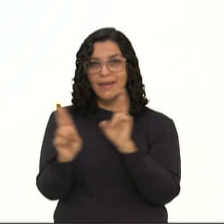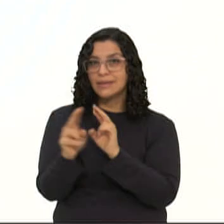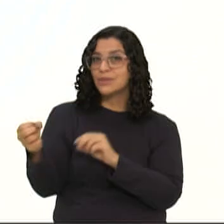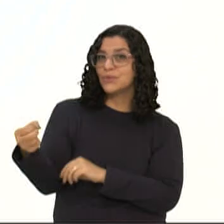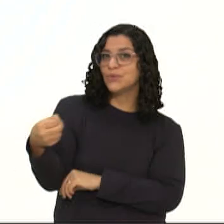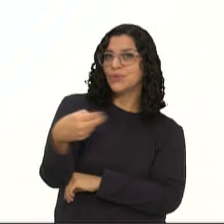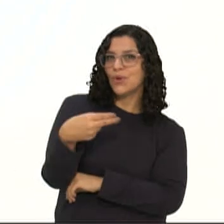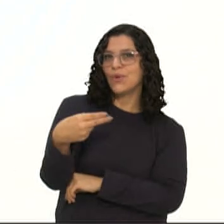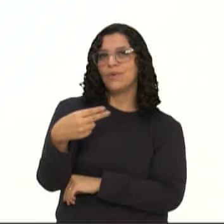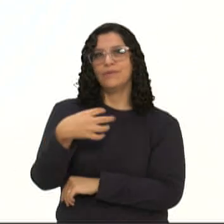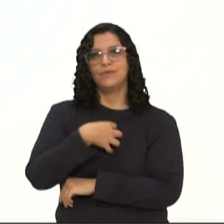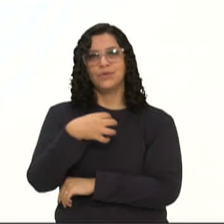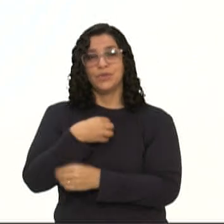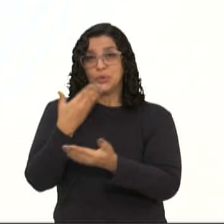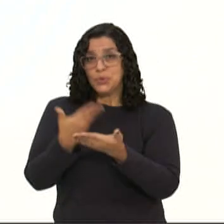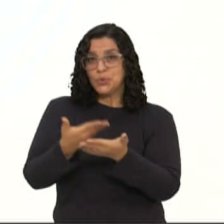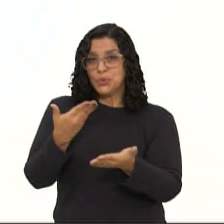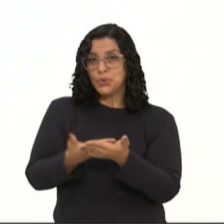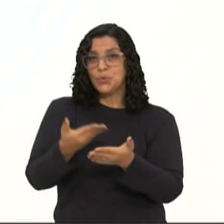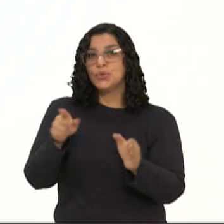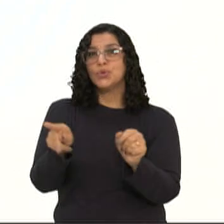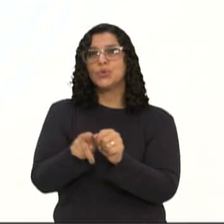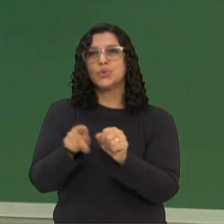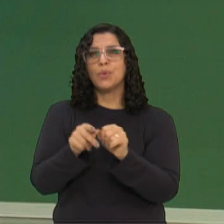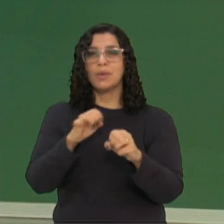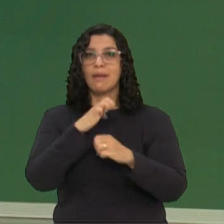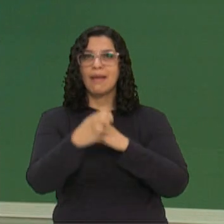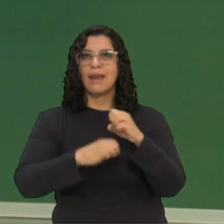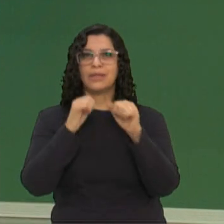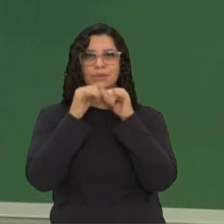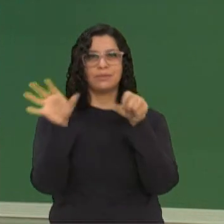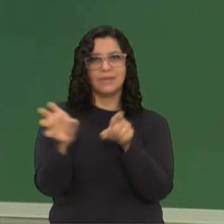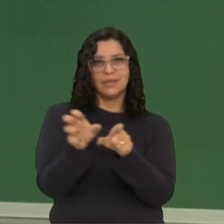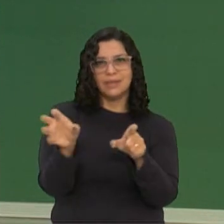novo estudo do eletromagnetismo.